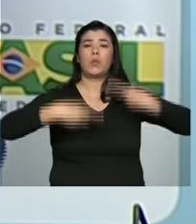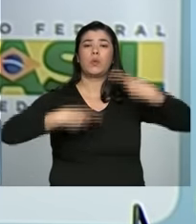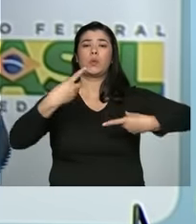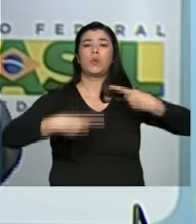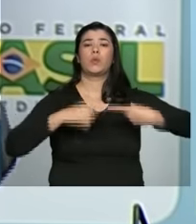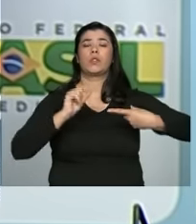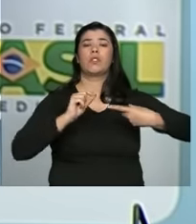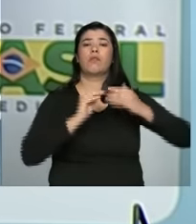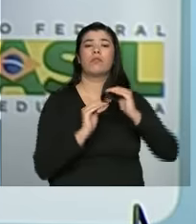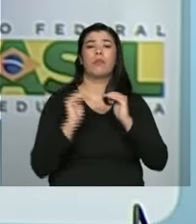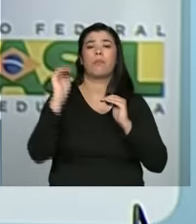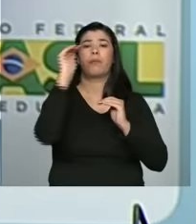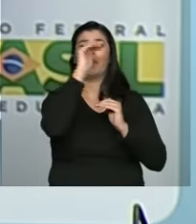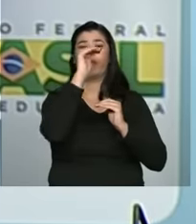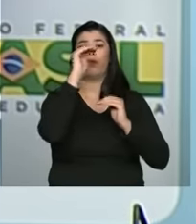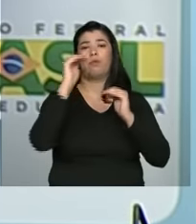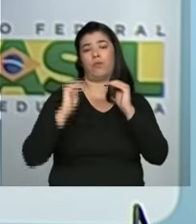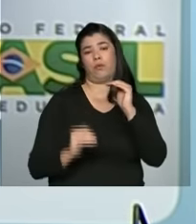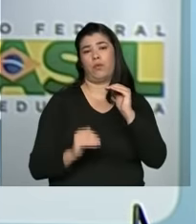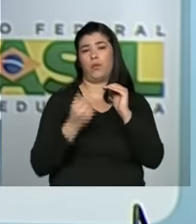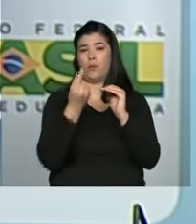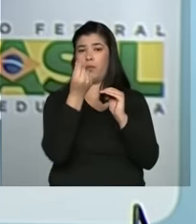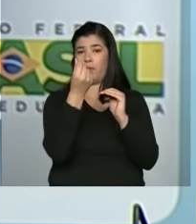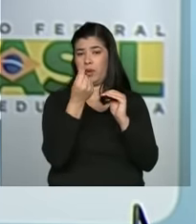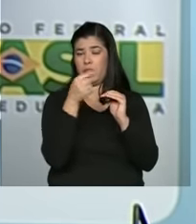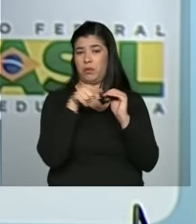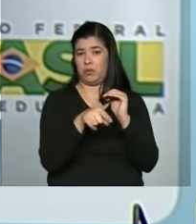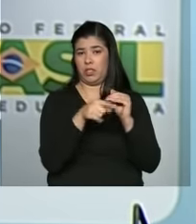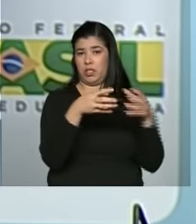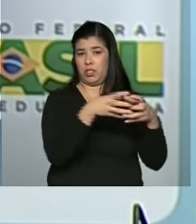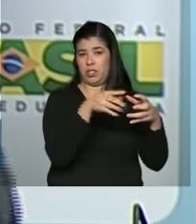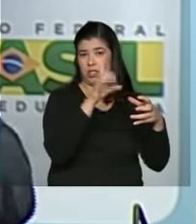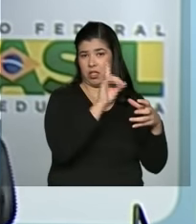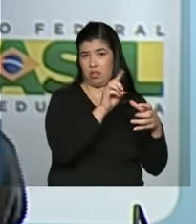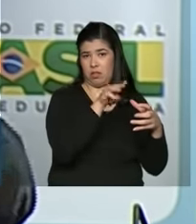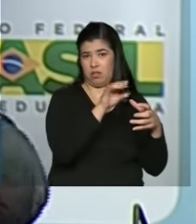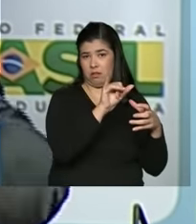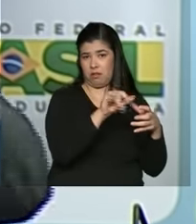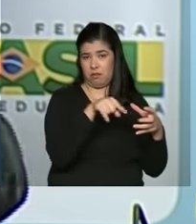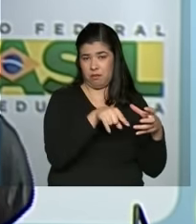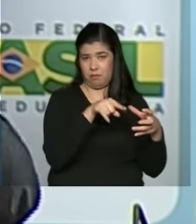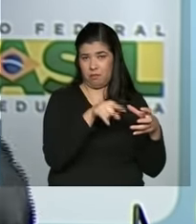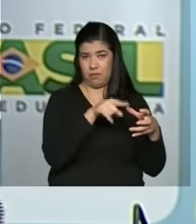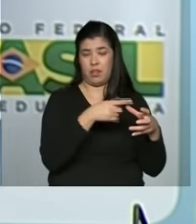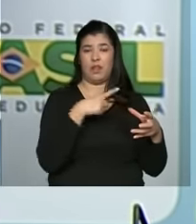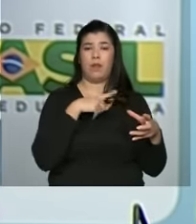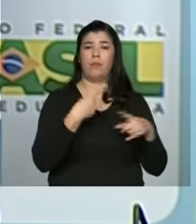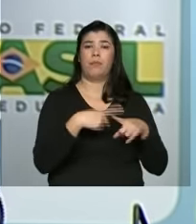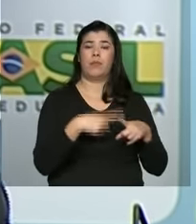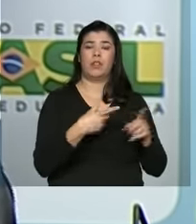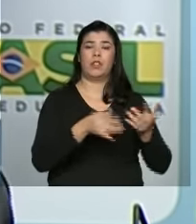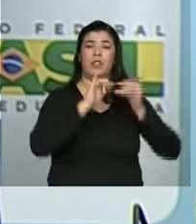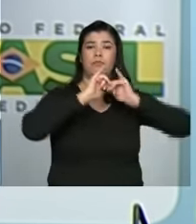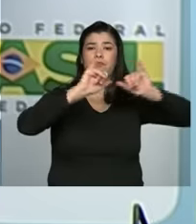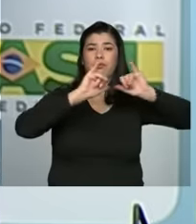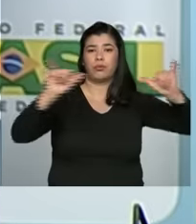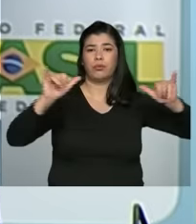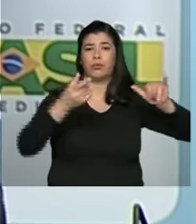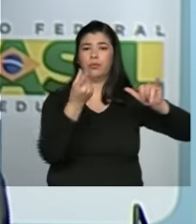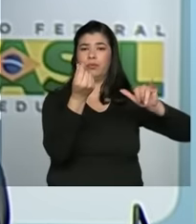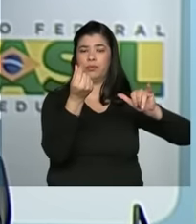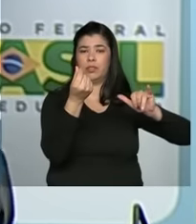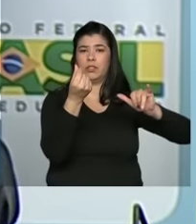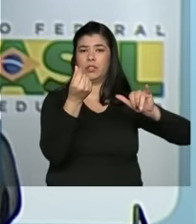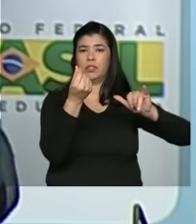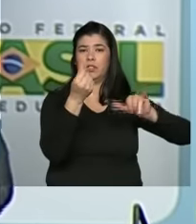sobre elevação ou diminuição de preço do produto quando ele tá no mercado porque ele lança começa a ser utilizado dois anos depois ele